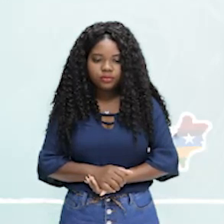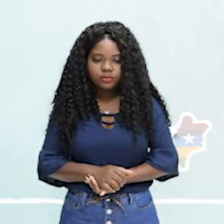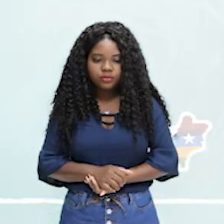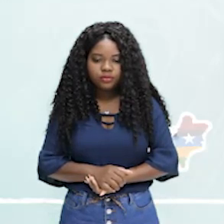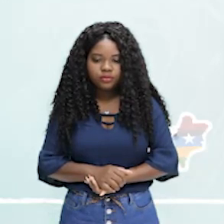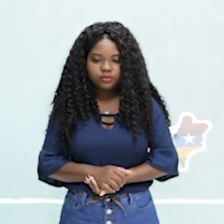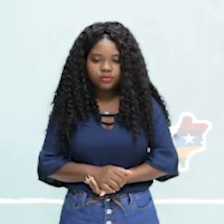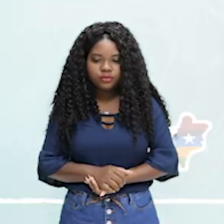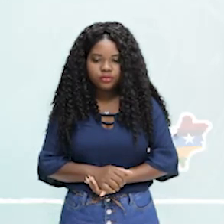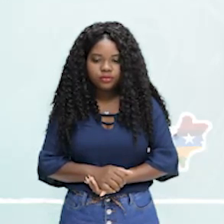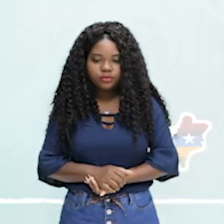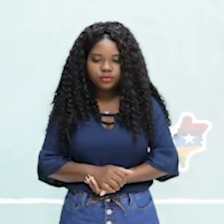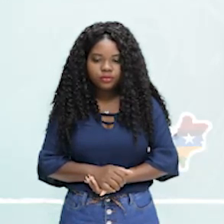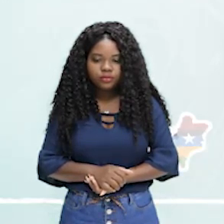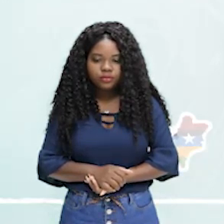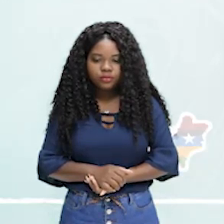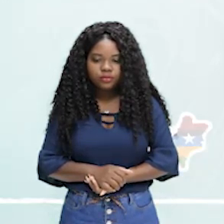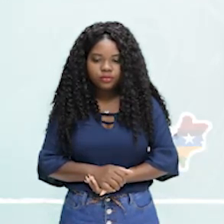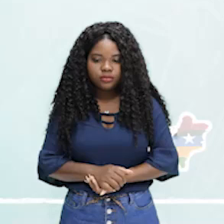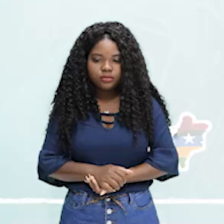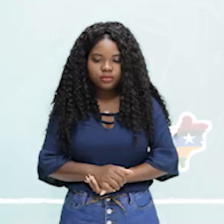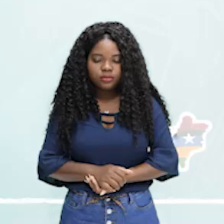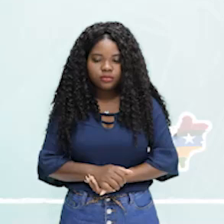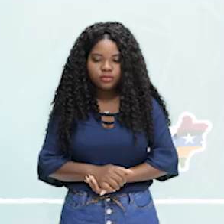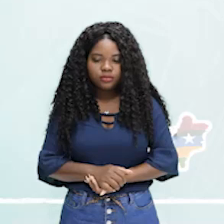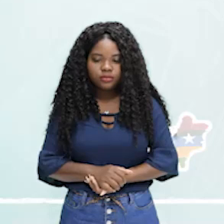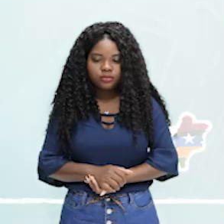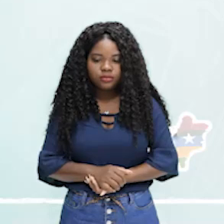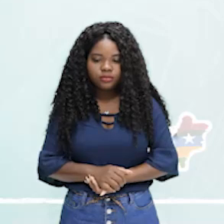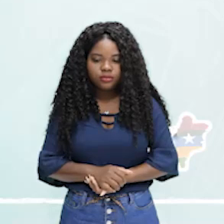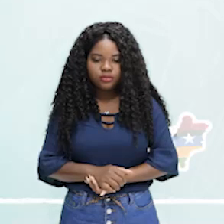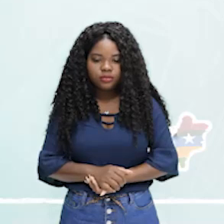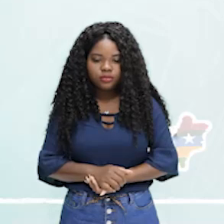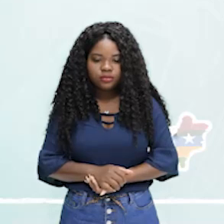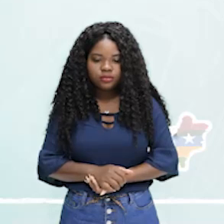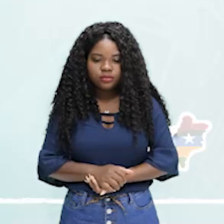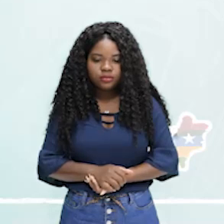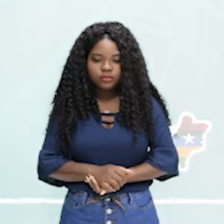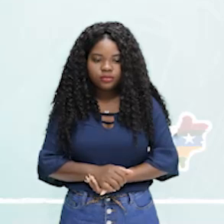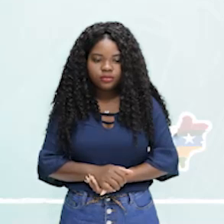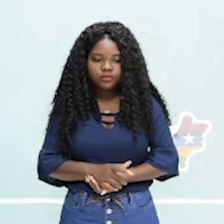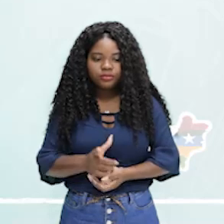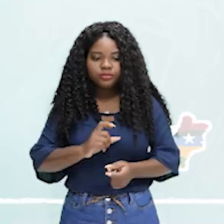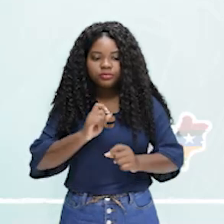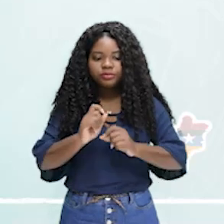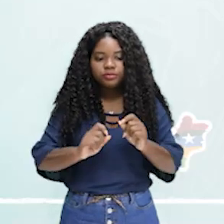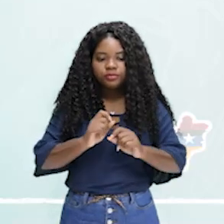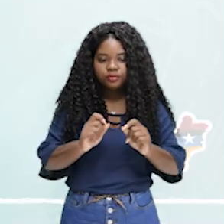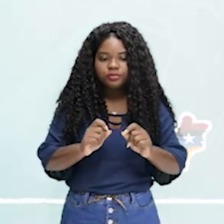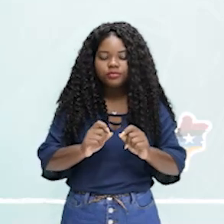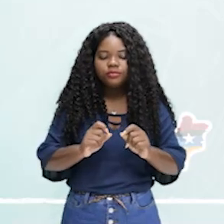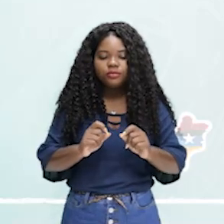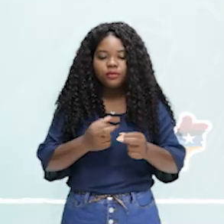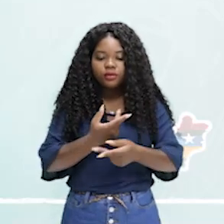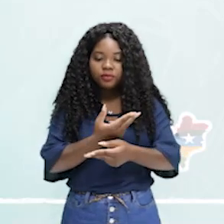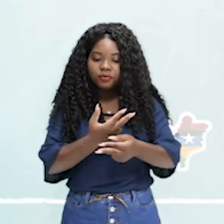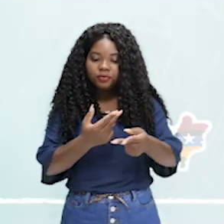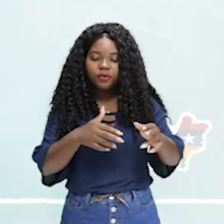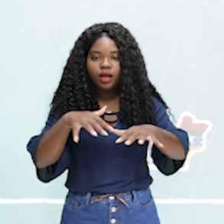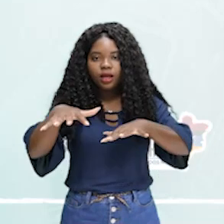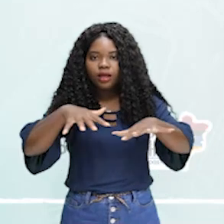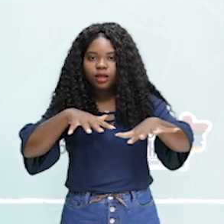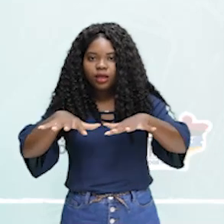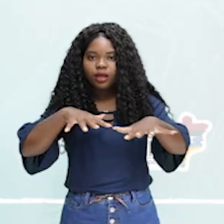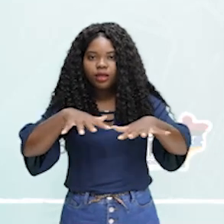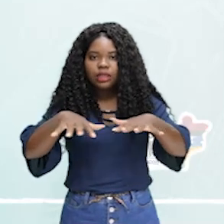do movimento, segundo padrões técnicos combinatórios. Aqui existe aqui o quê? Vários movimentos,